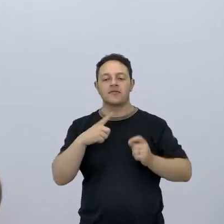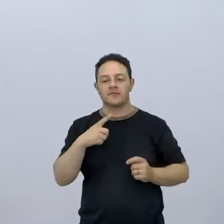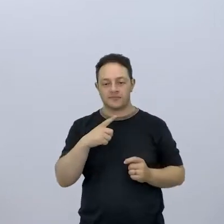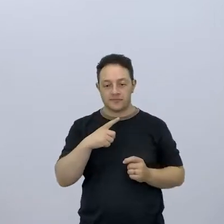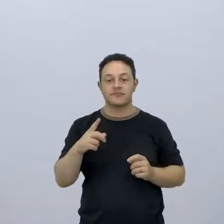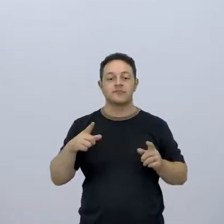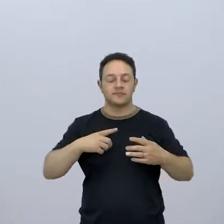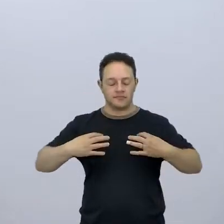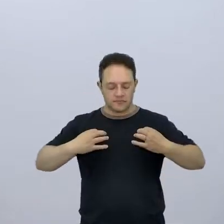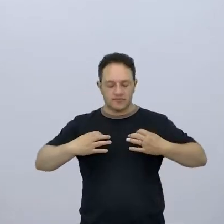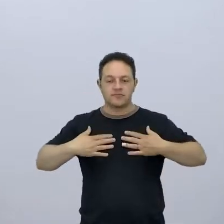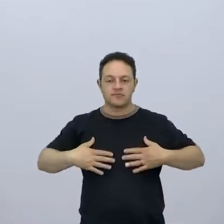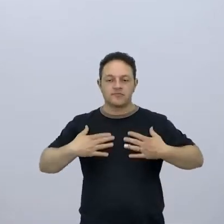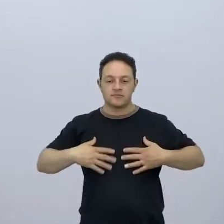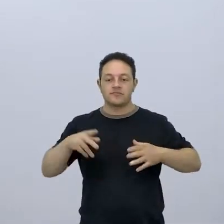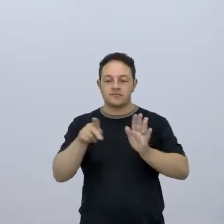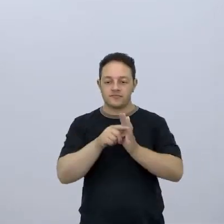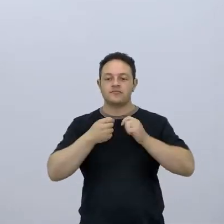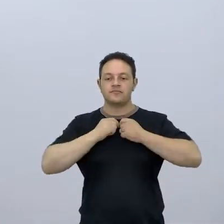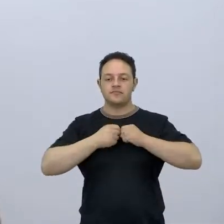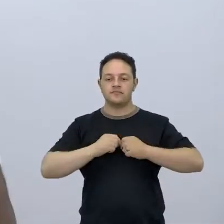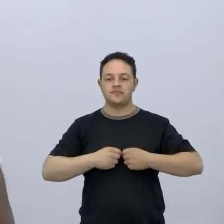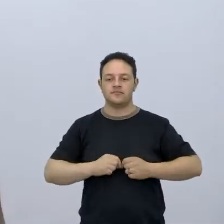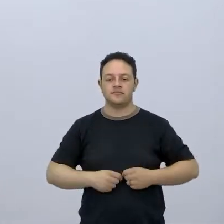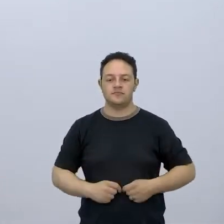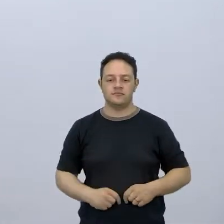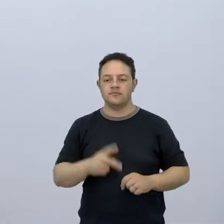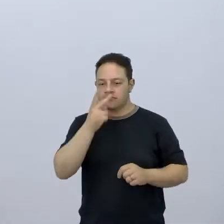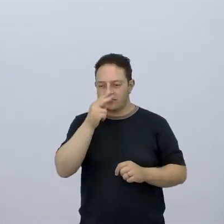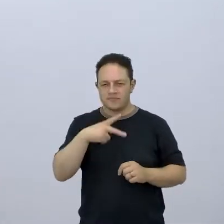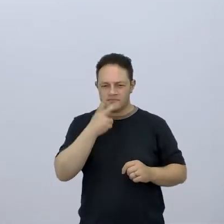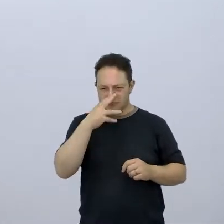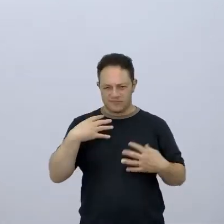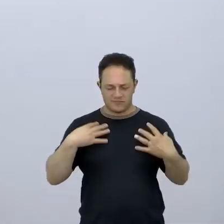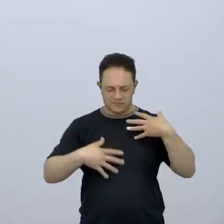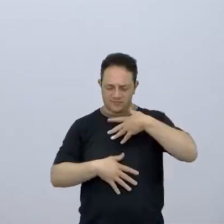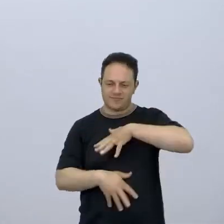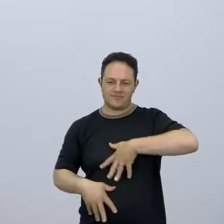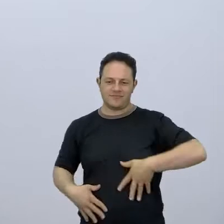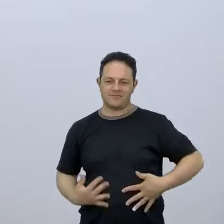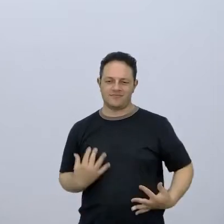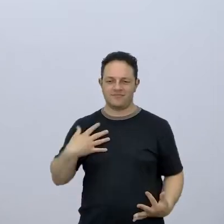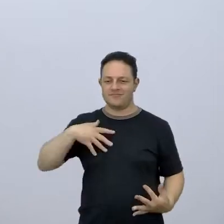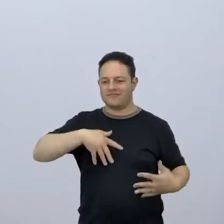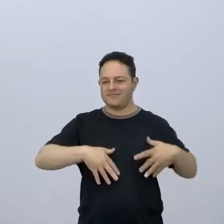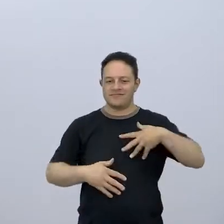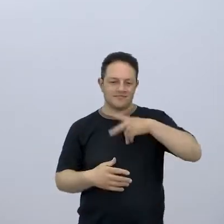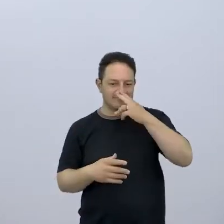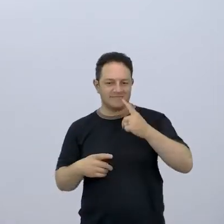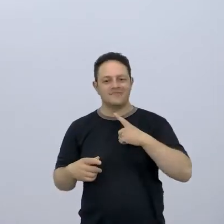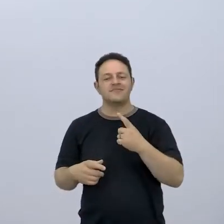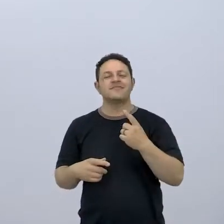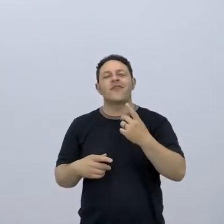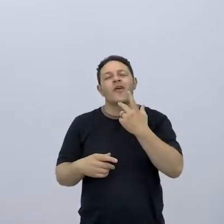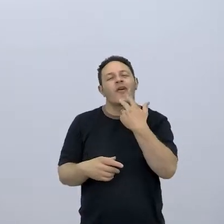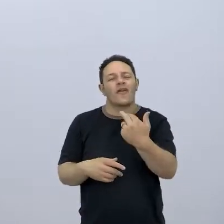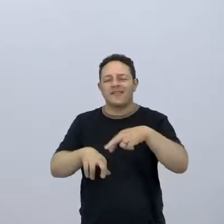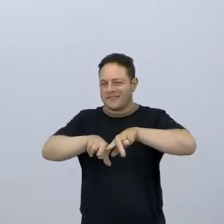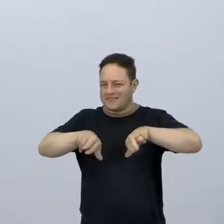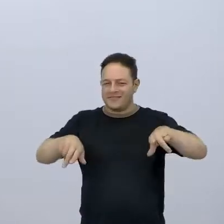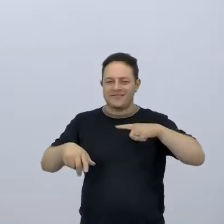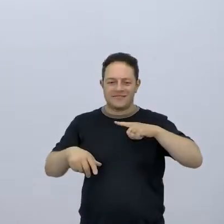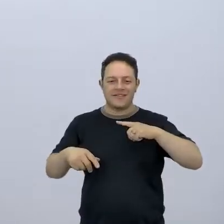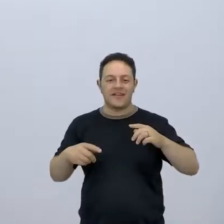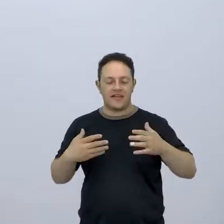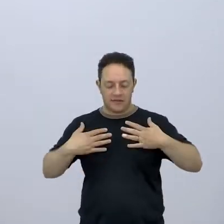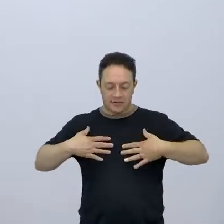uma camisa de botão, toda colorida, parece que ela tá toda manchada, parece um tie-dye, né? Você joga um monte de tinta na camisa e o